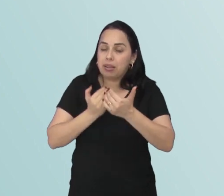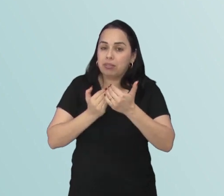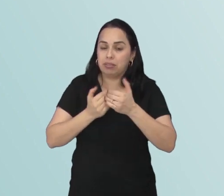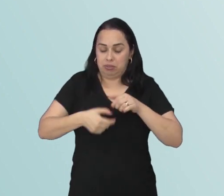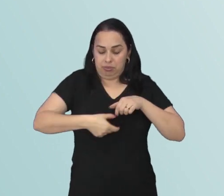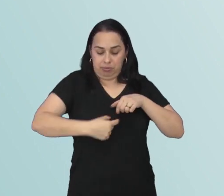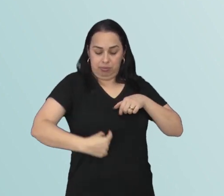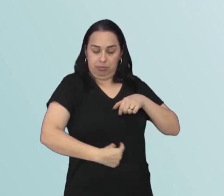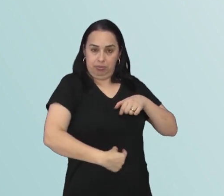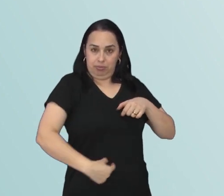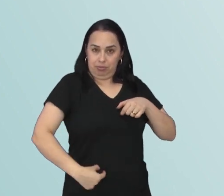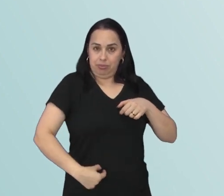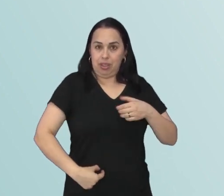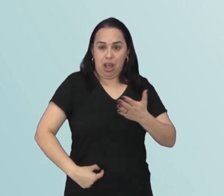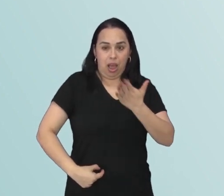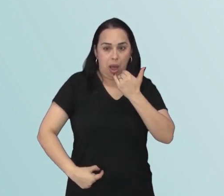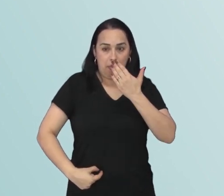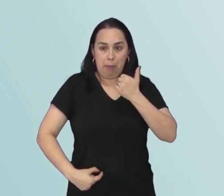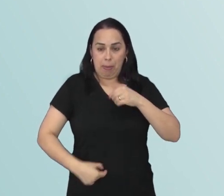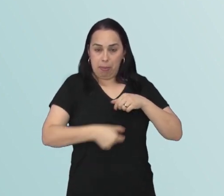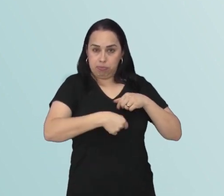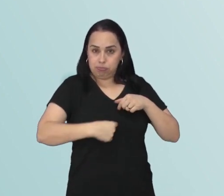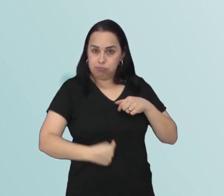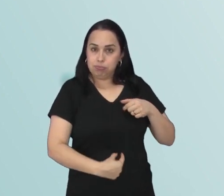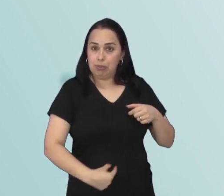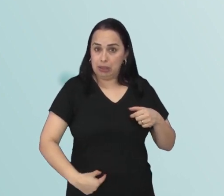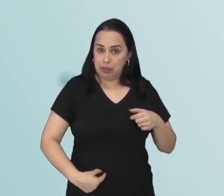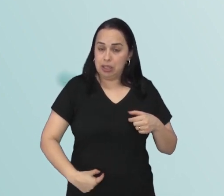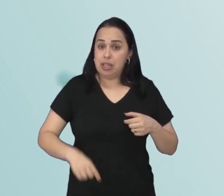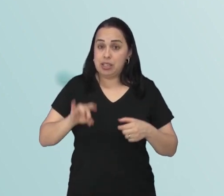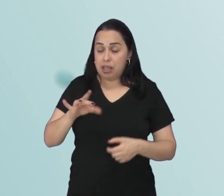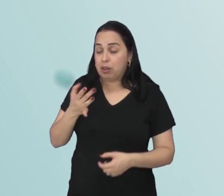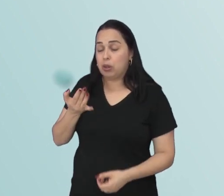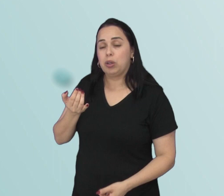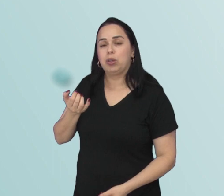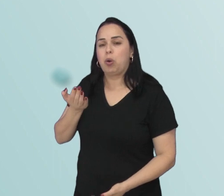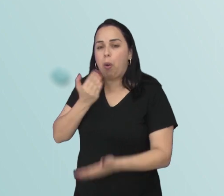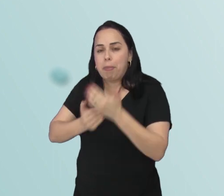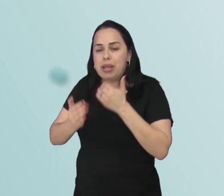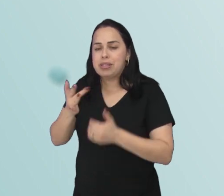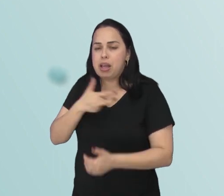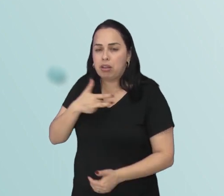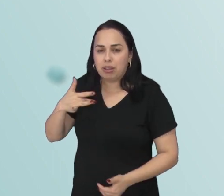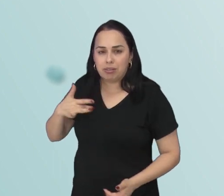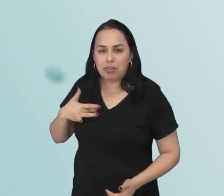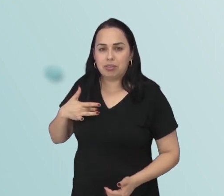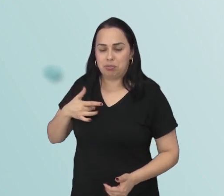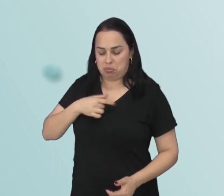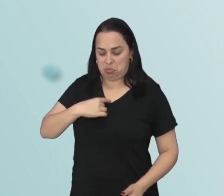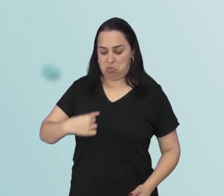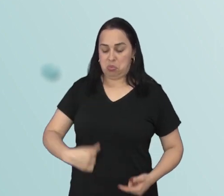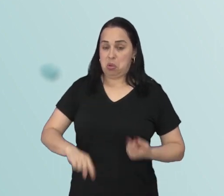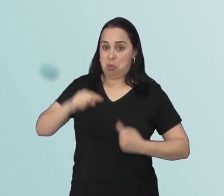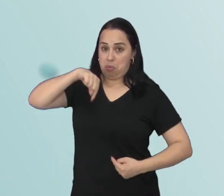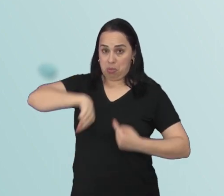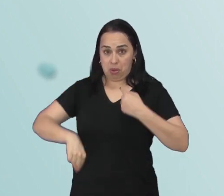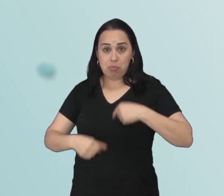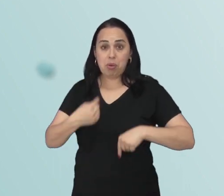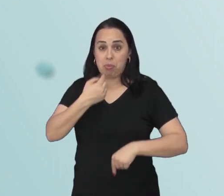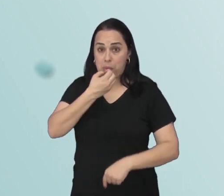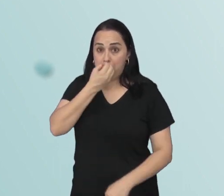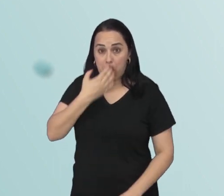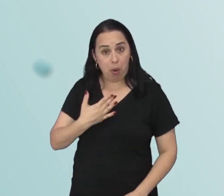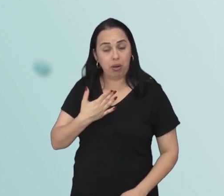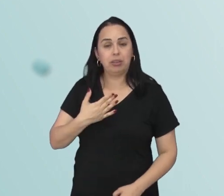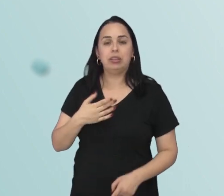nosso aparelho digestivo é a porta de entrada para o nosso organismo e uma boa alimentação vai fazer com que não só o seu aparelho digestivo fique